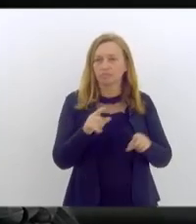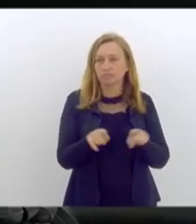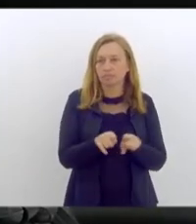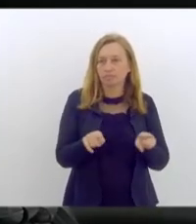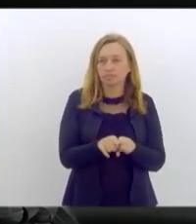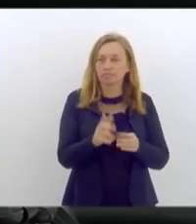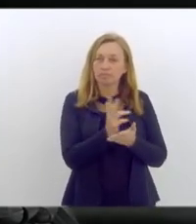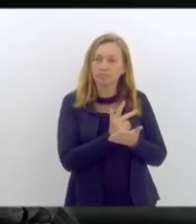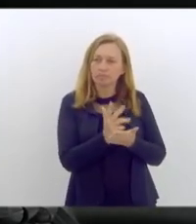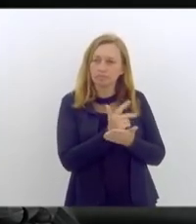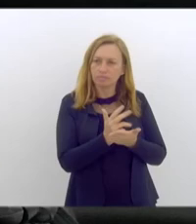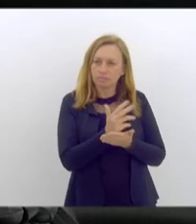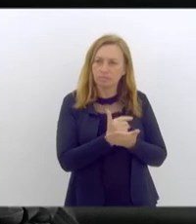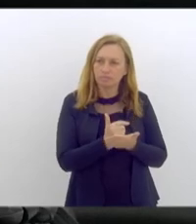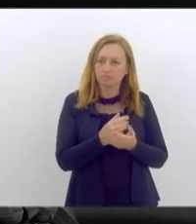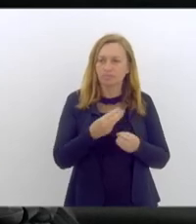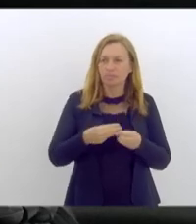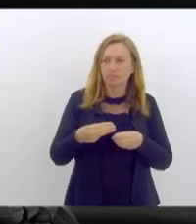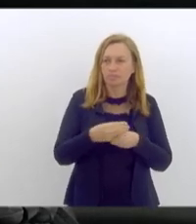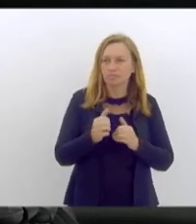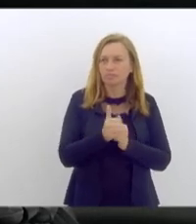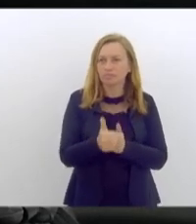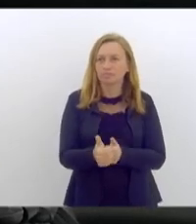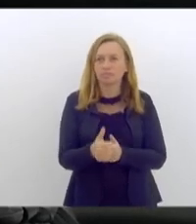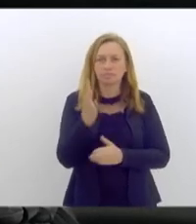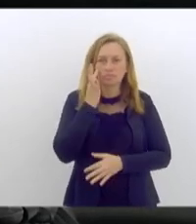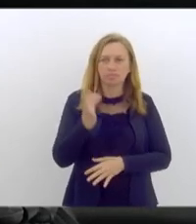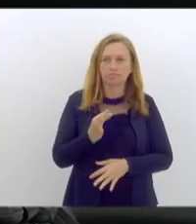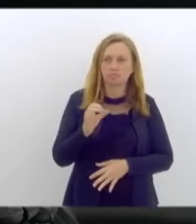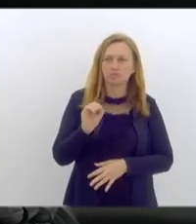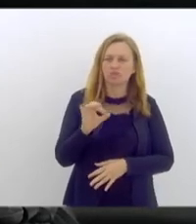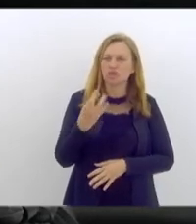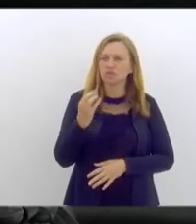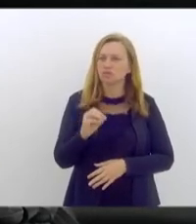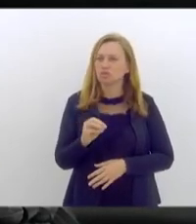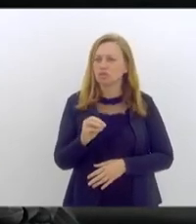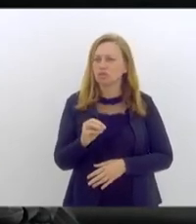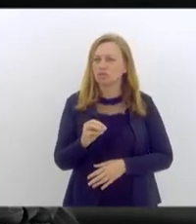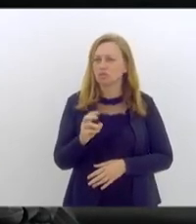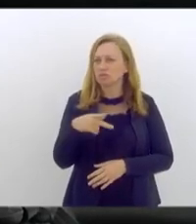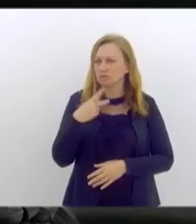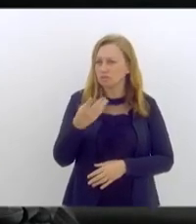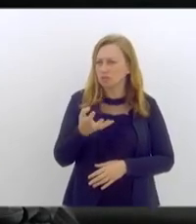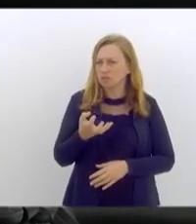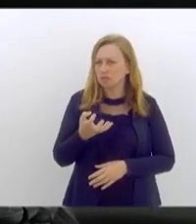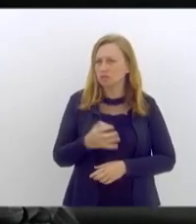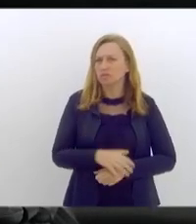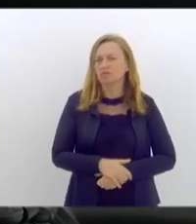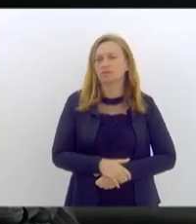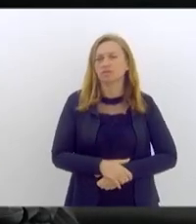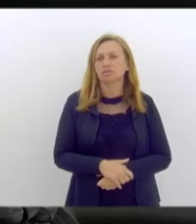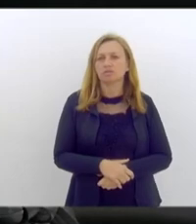ao mapeamento dos Municípios do segmentos não sei se serve estão querendo fazer algum comentário